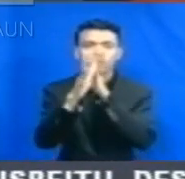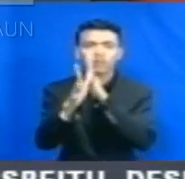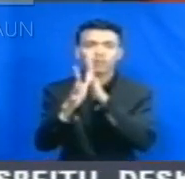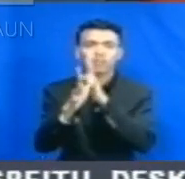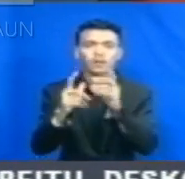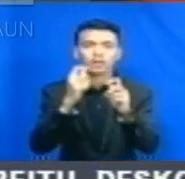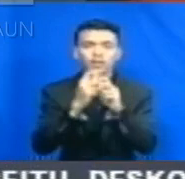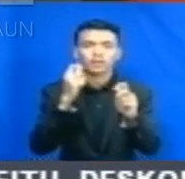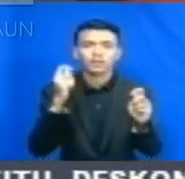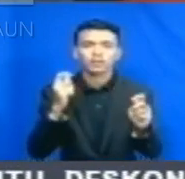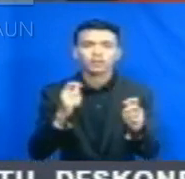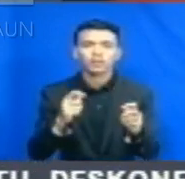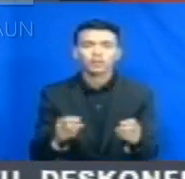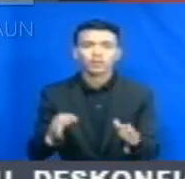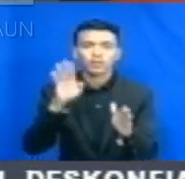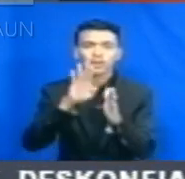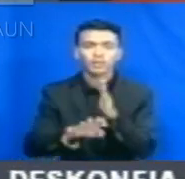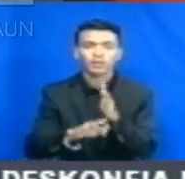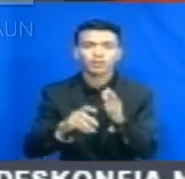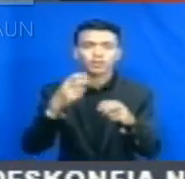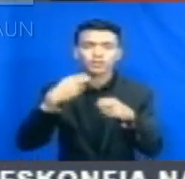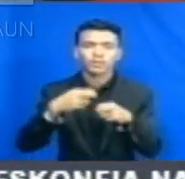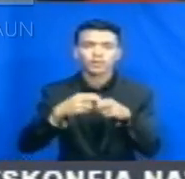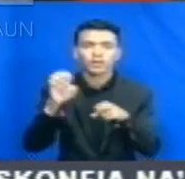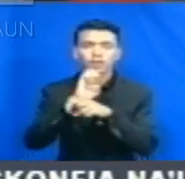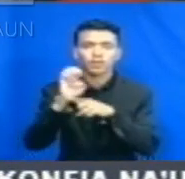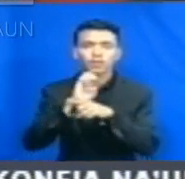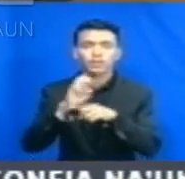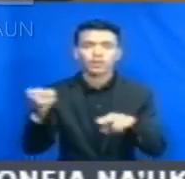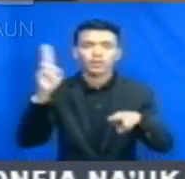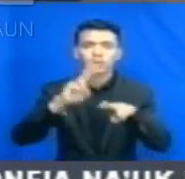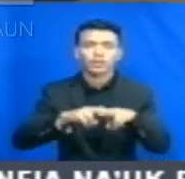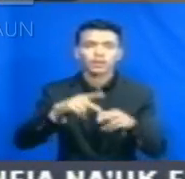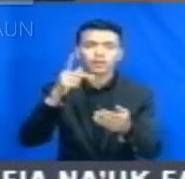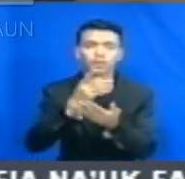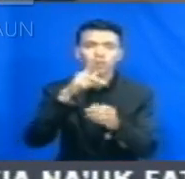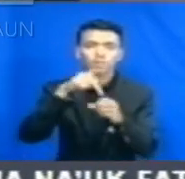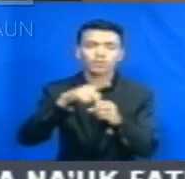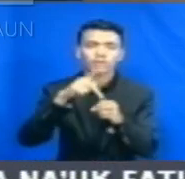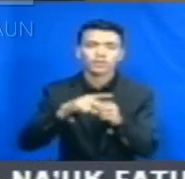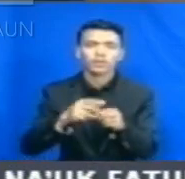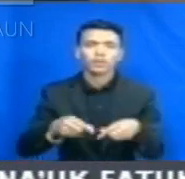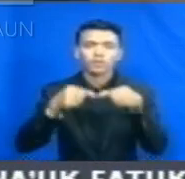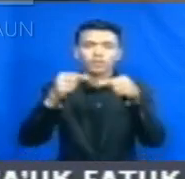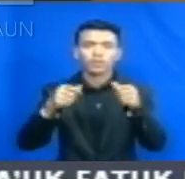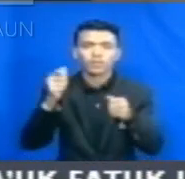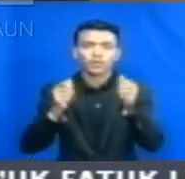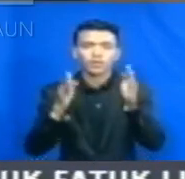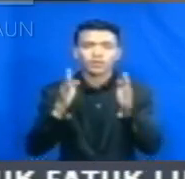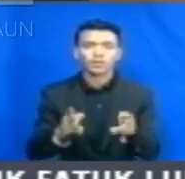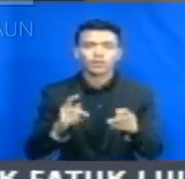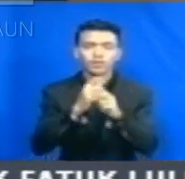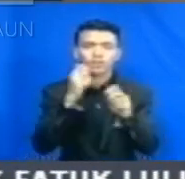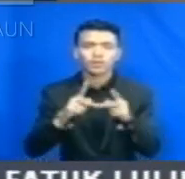no transitória, onde há menos impacto econômico o seu aumento preço combustível nian, onde foba operador transporte público